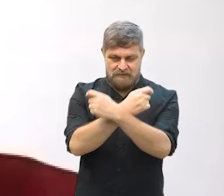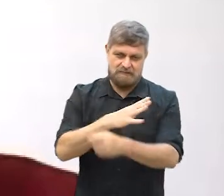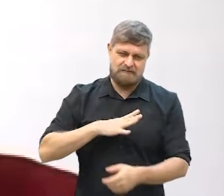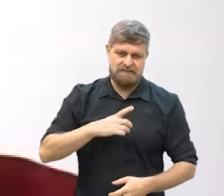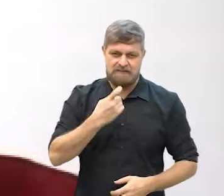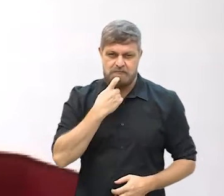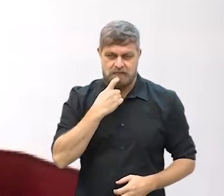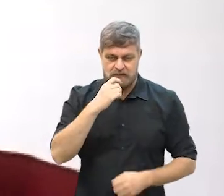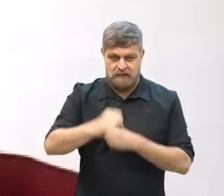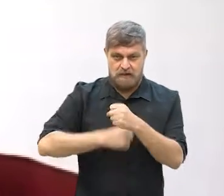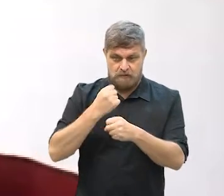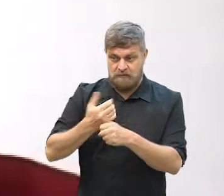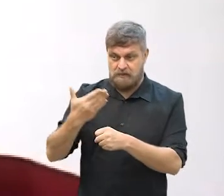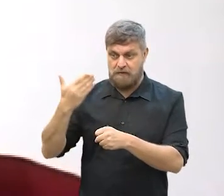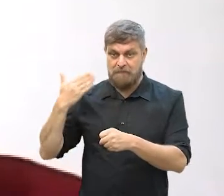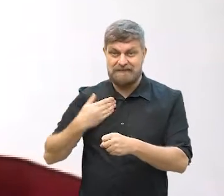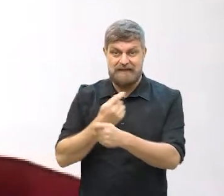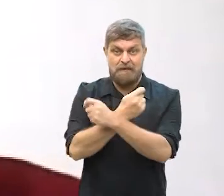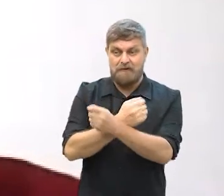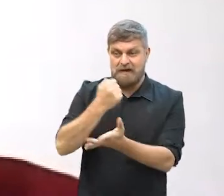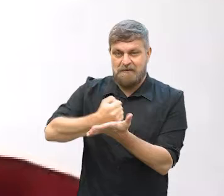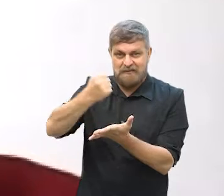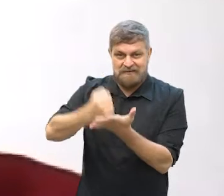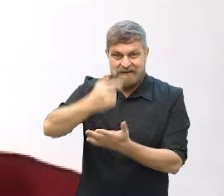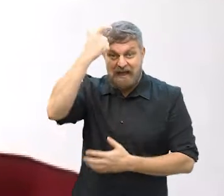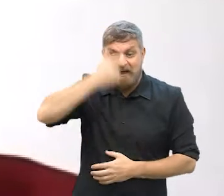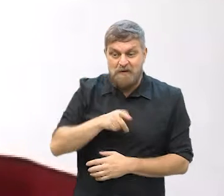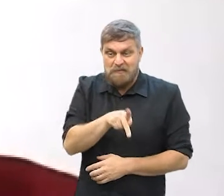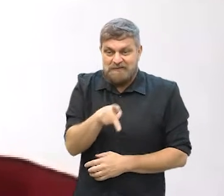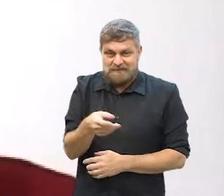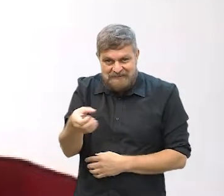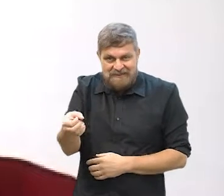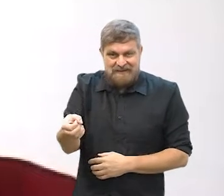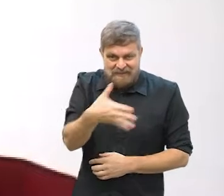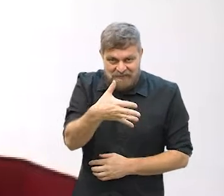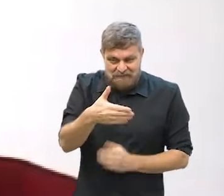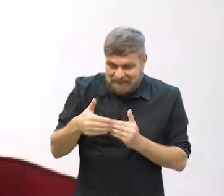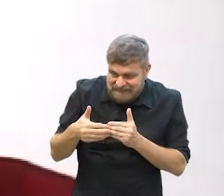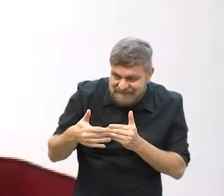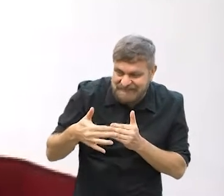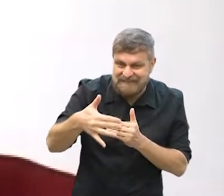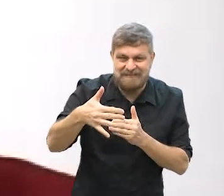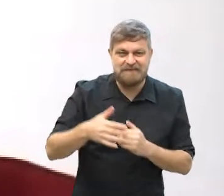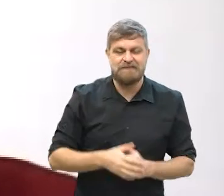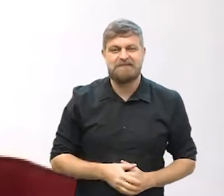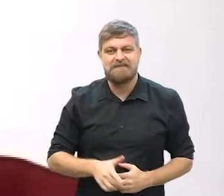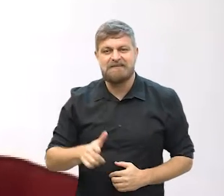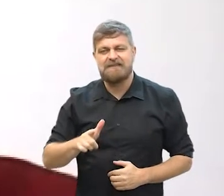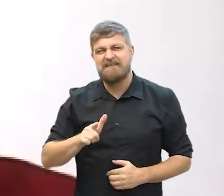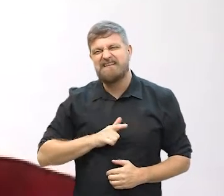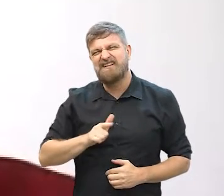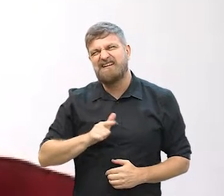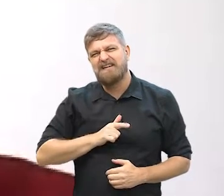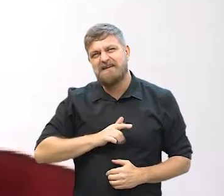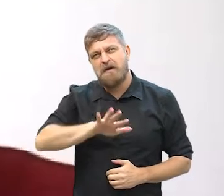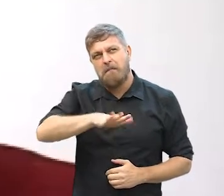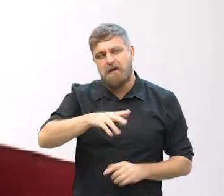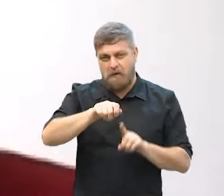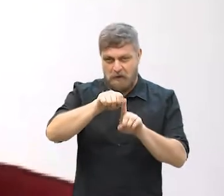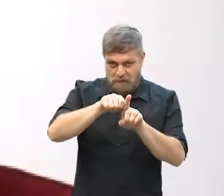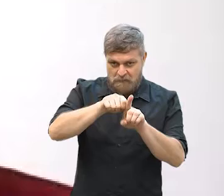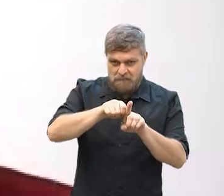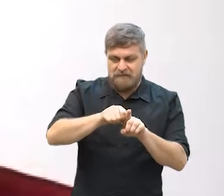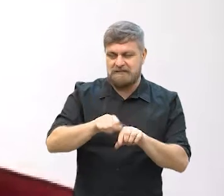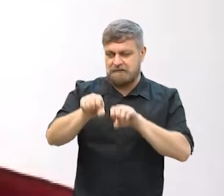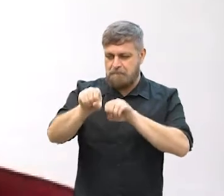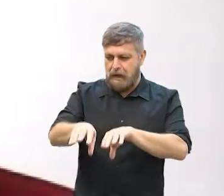no ano passado eu fui contratado pela PUC, então sou um professor bem recente ali na PUC, né? E em questão de um